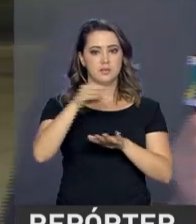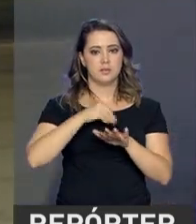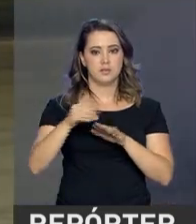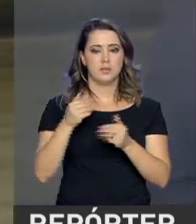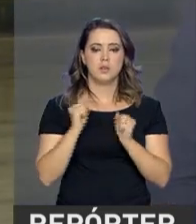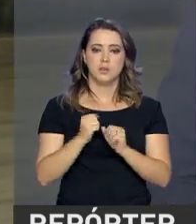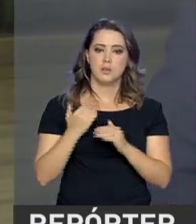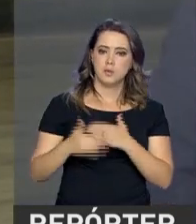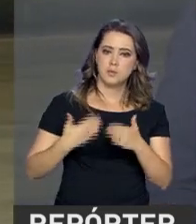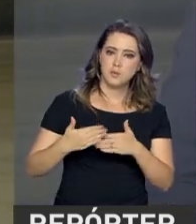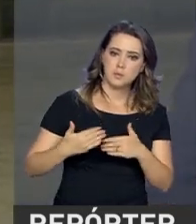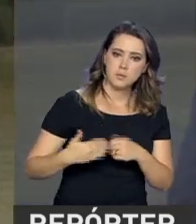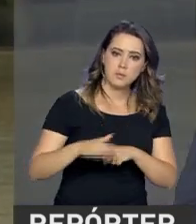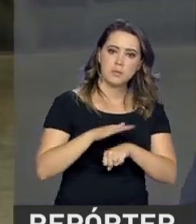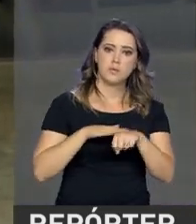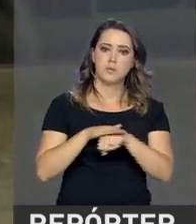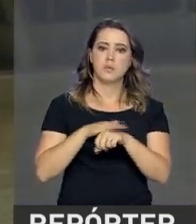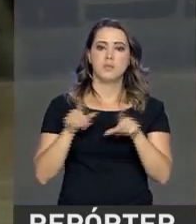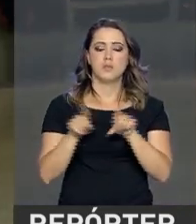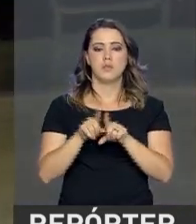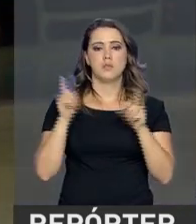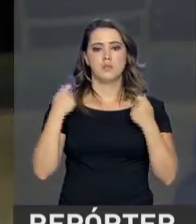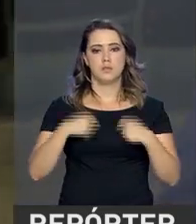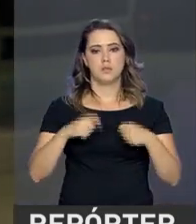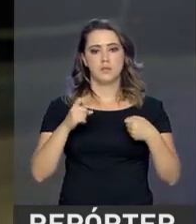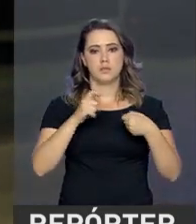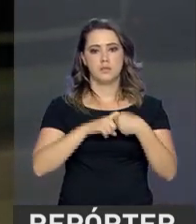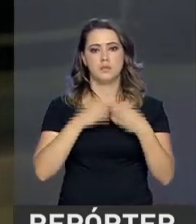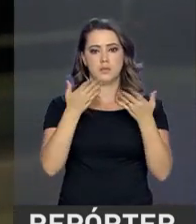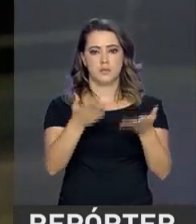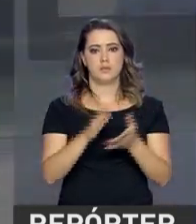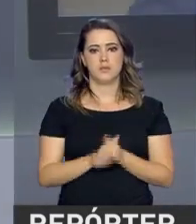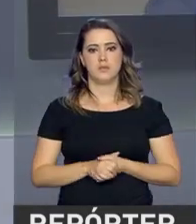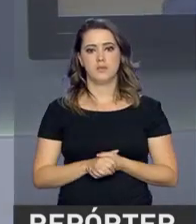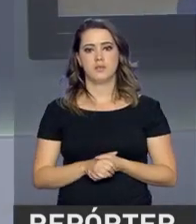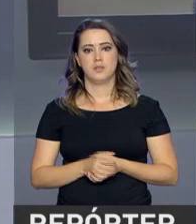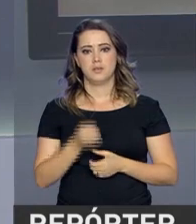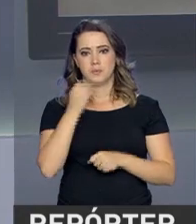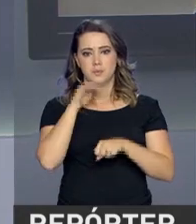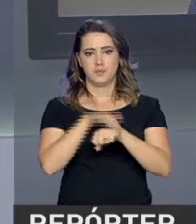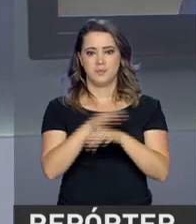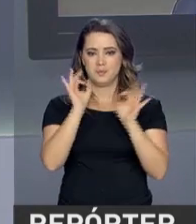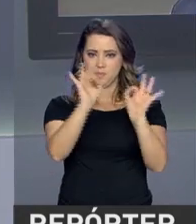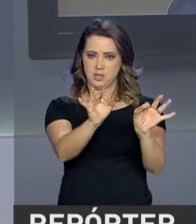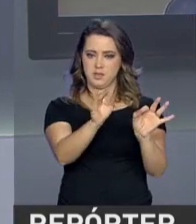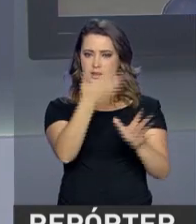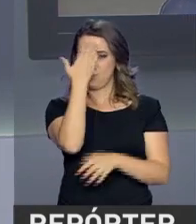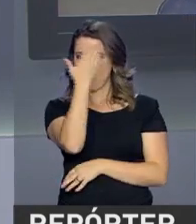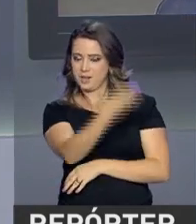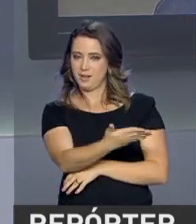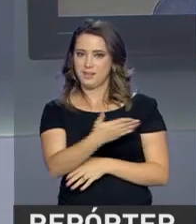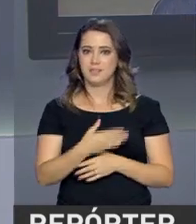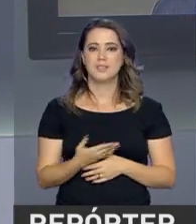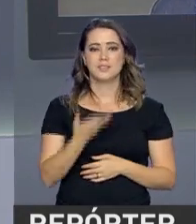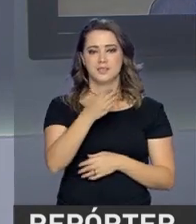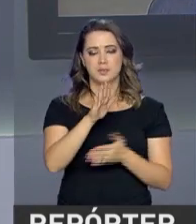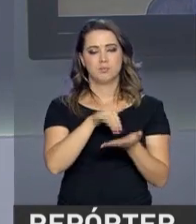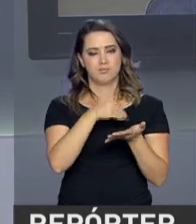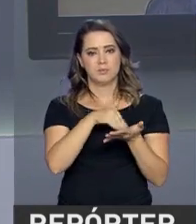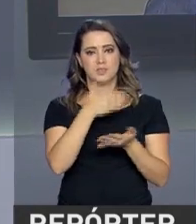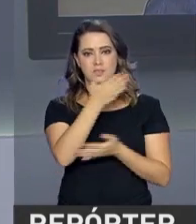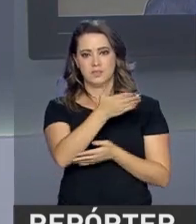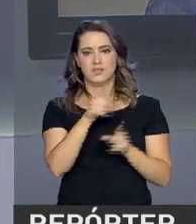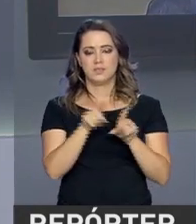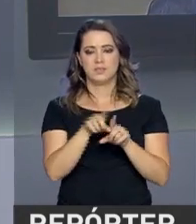podia continuar conversando aqui mais um tempo mas eu preciso voltar com você no estúdio roberto banants está certo muito obrigado joão pedro é o secretário a